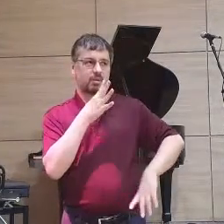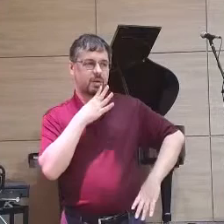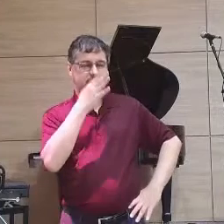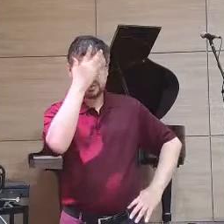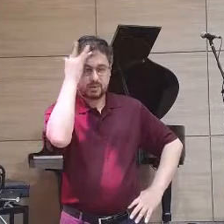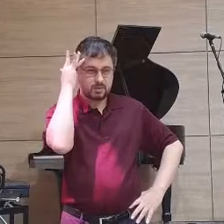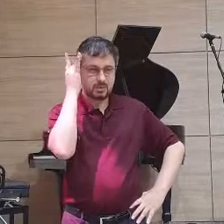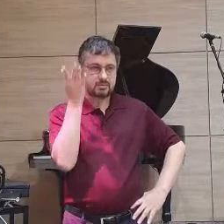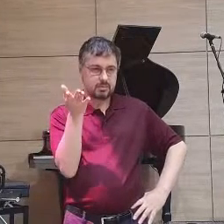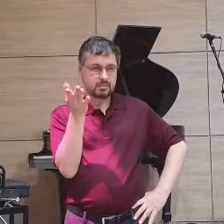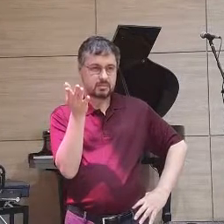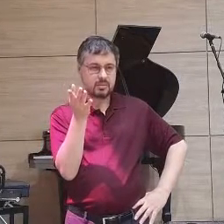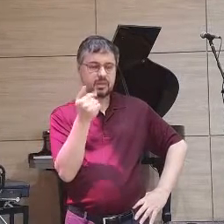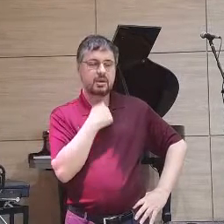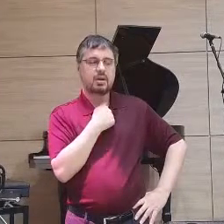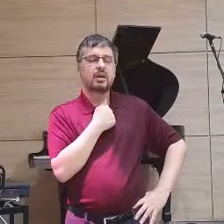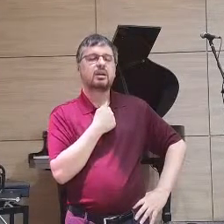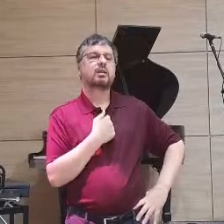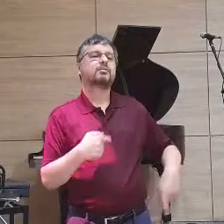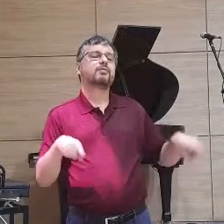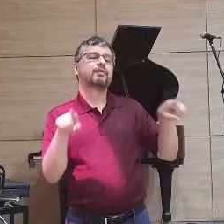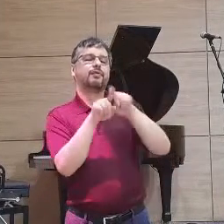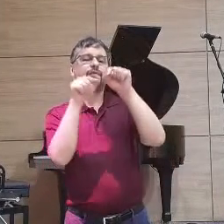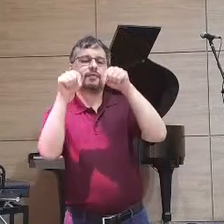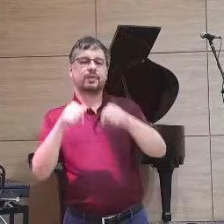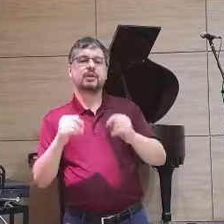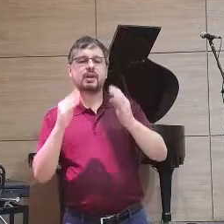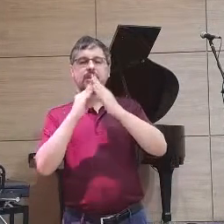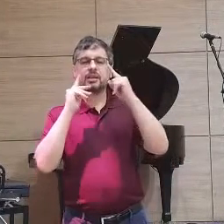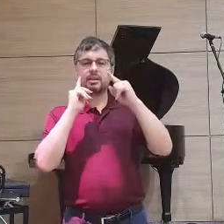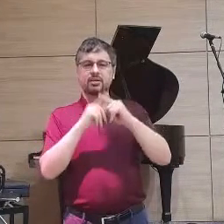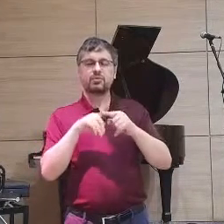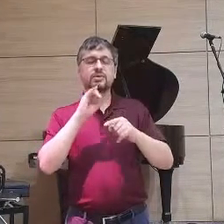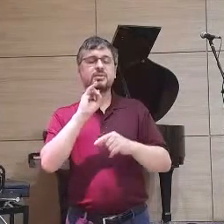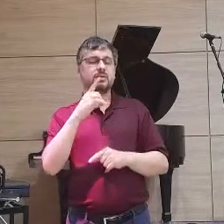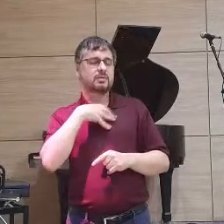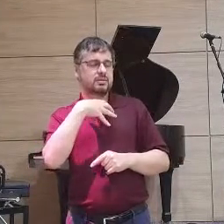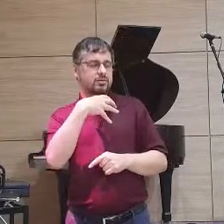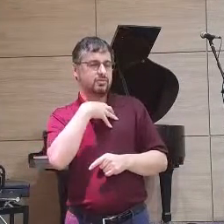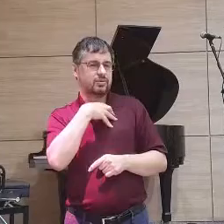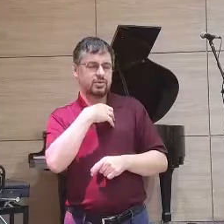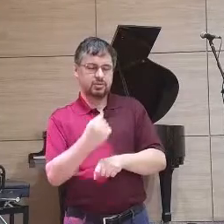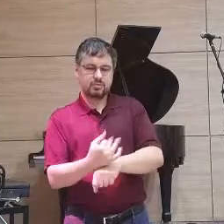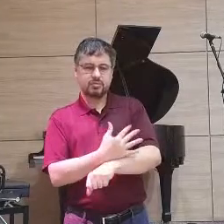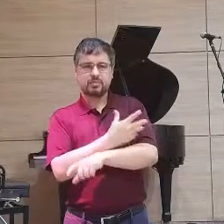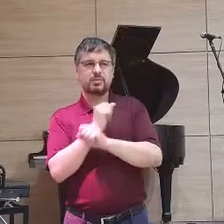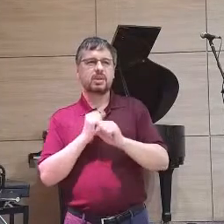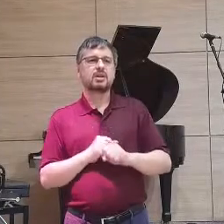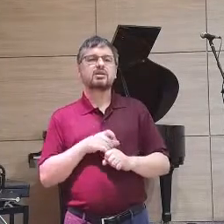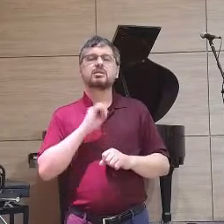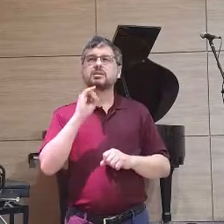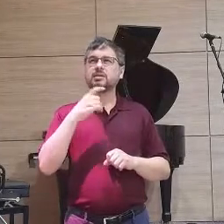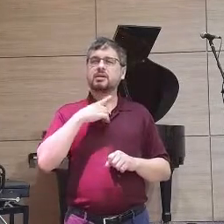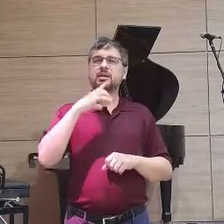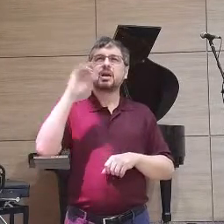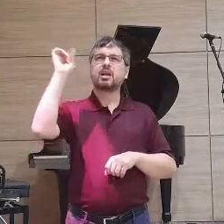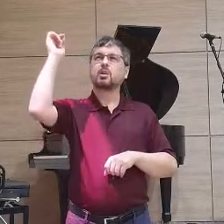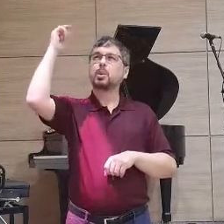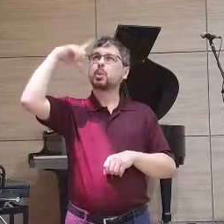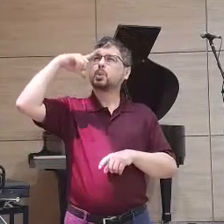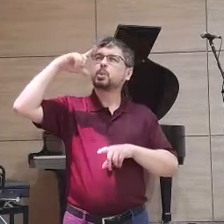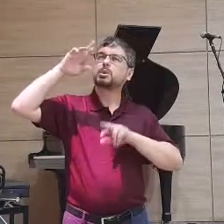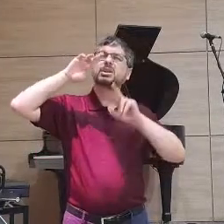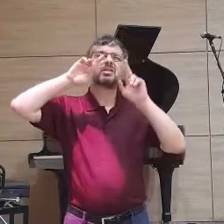ó que volta a igreja se teve arrupio O que as luzes estão todas apagadas e tá dando